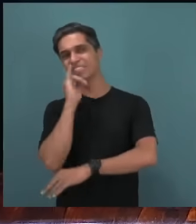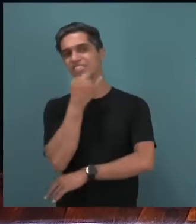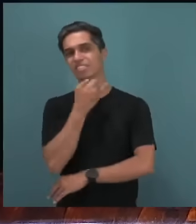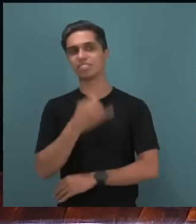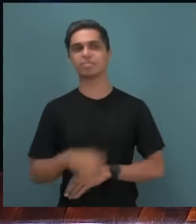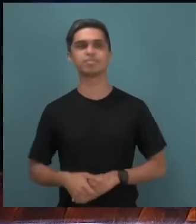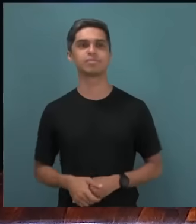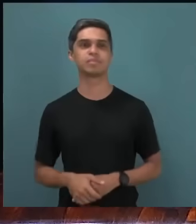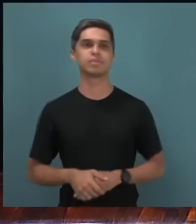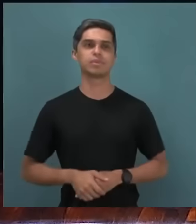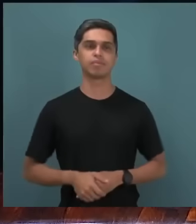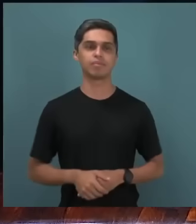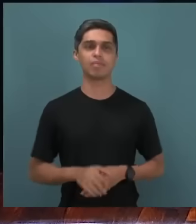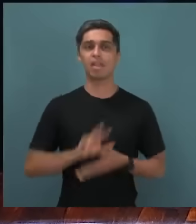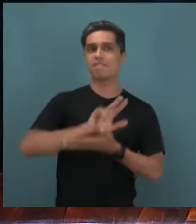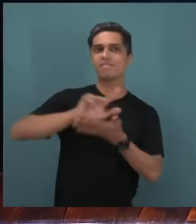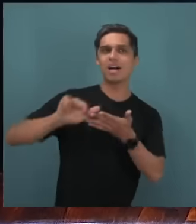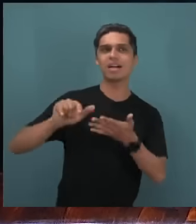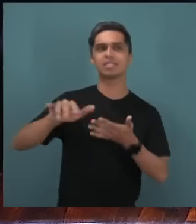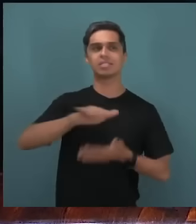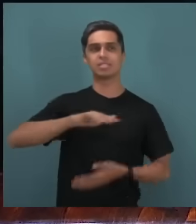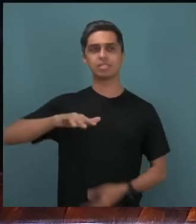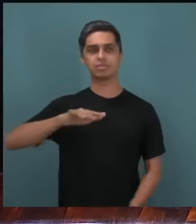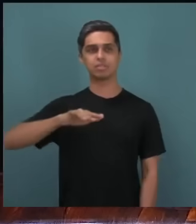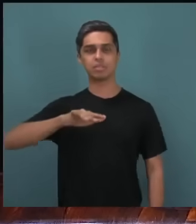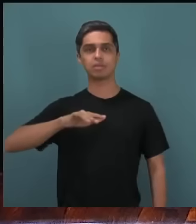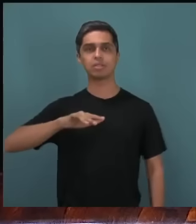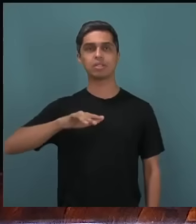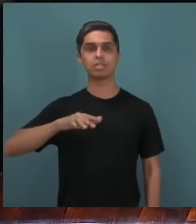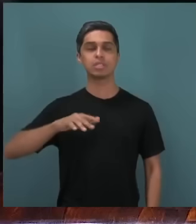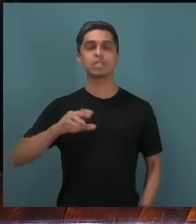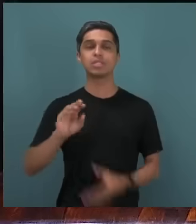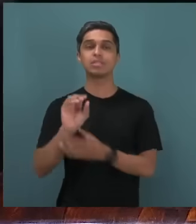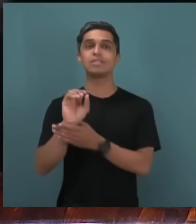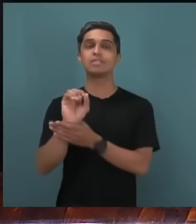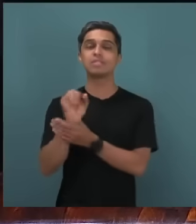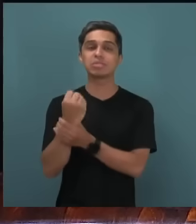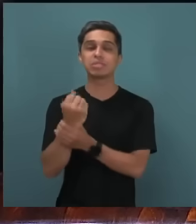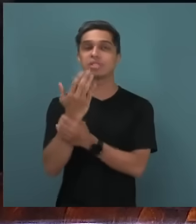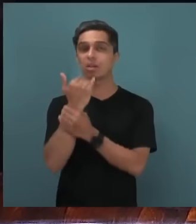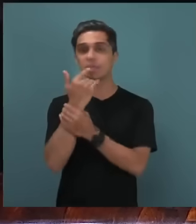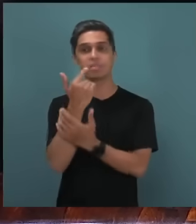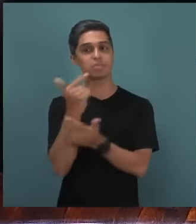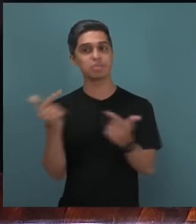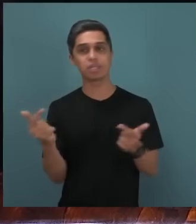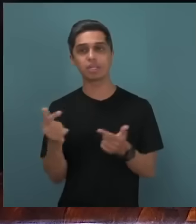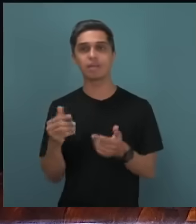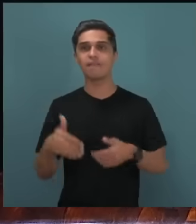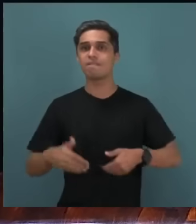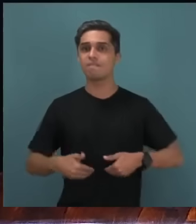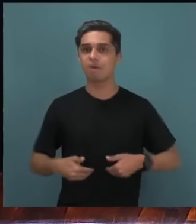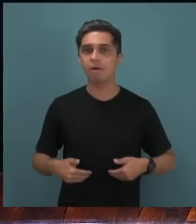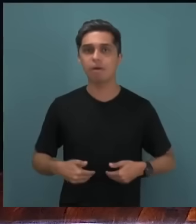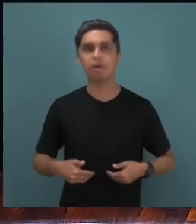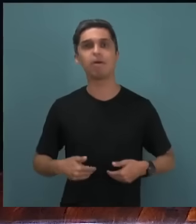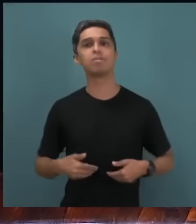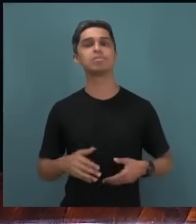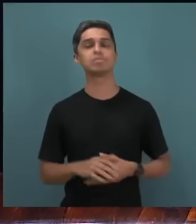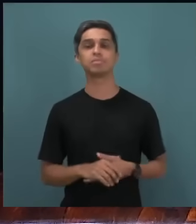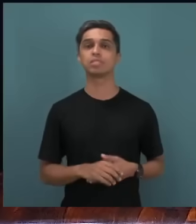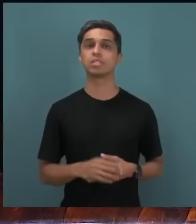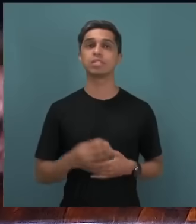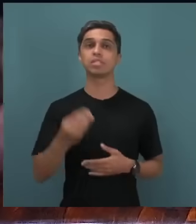Milhões vivem em situação de insegurança alimentar, passam fome.